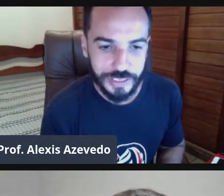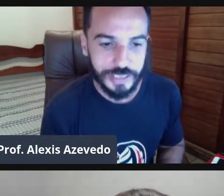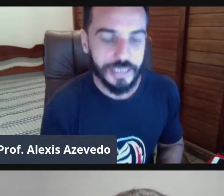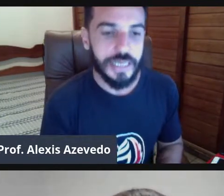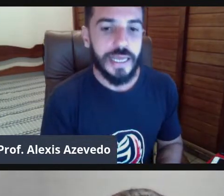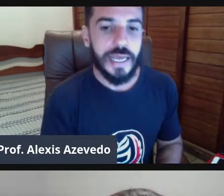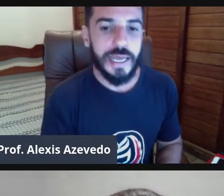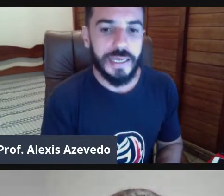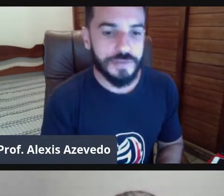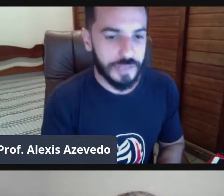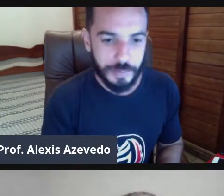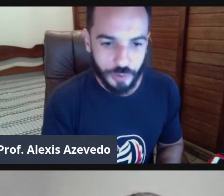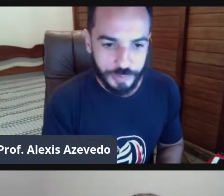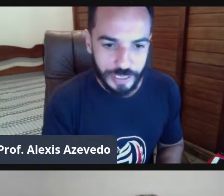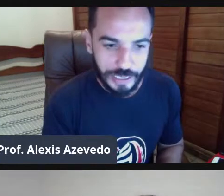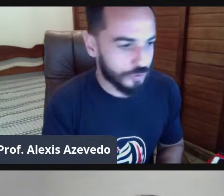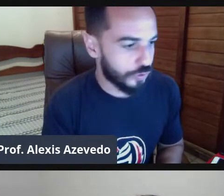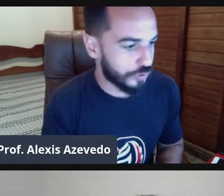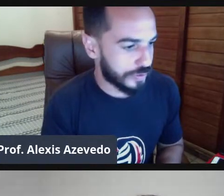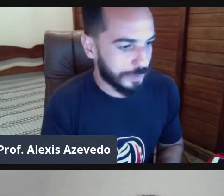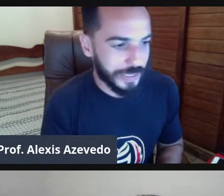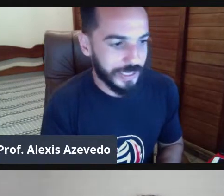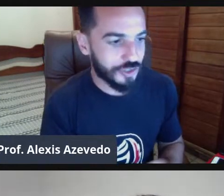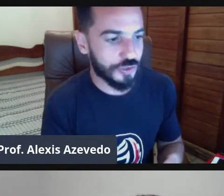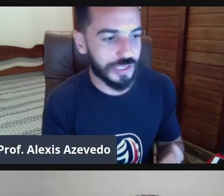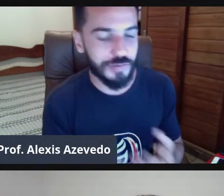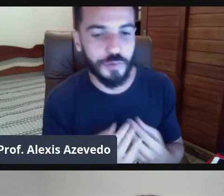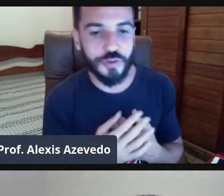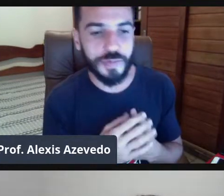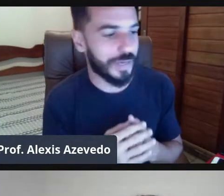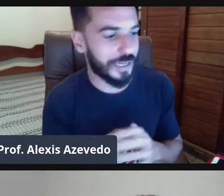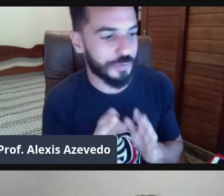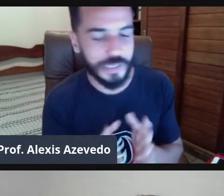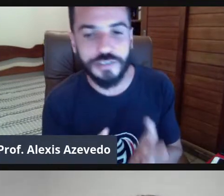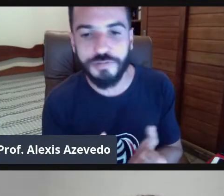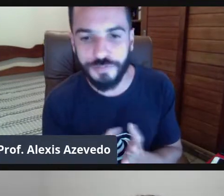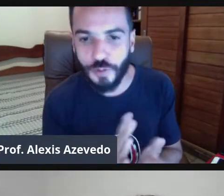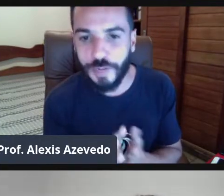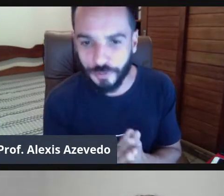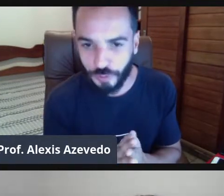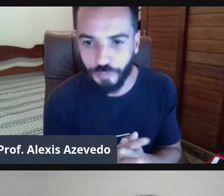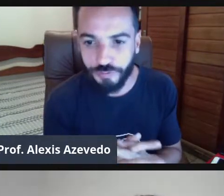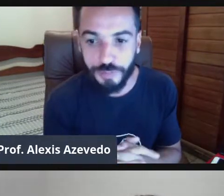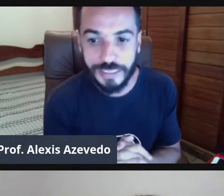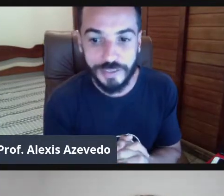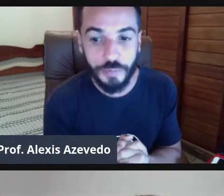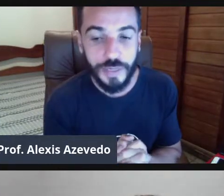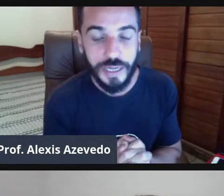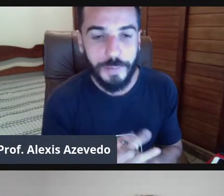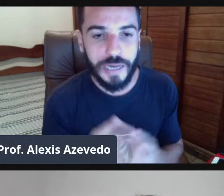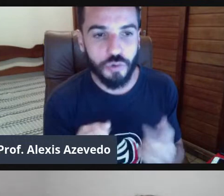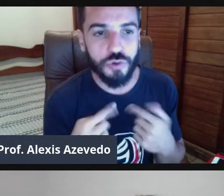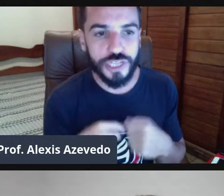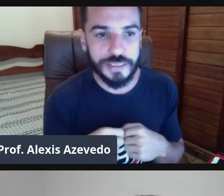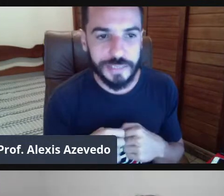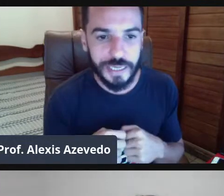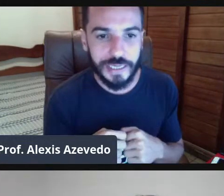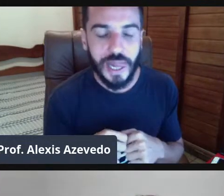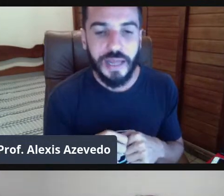rapidamente, Lorena. Claro. Sim, obrigado a todos também. A gente não estava muito preparado para esse formato como foi, mas